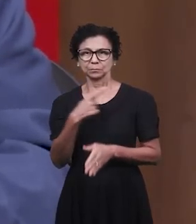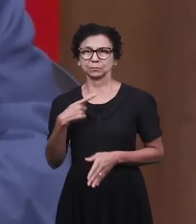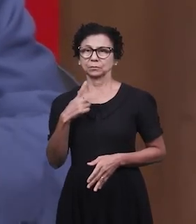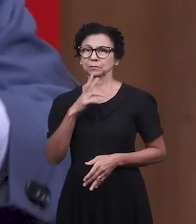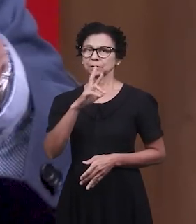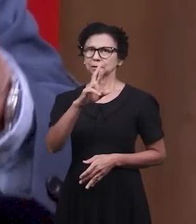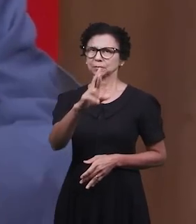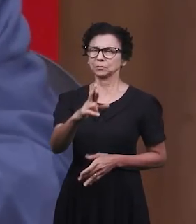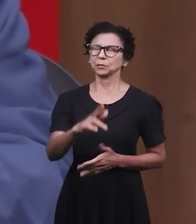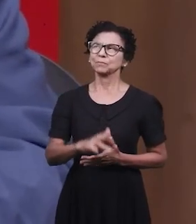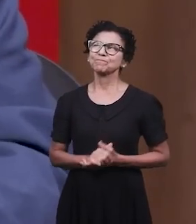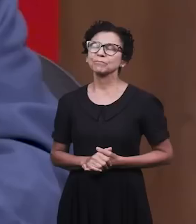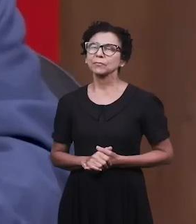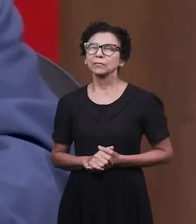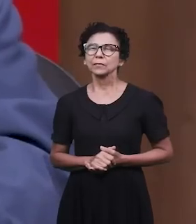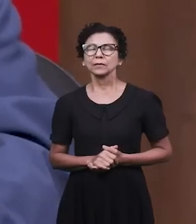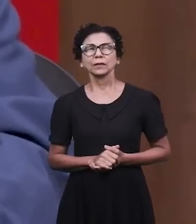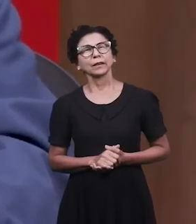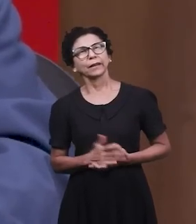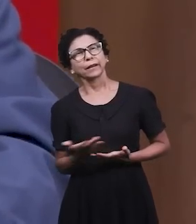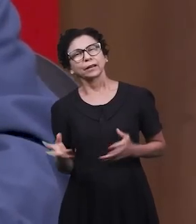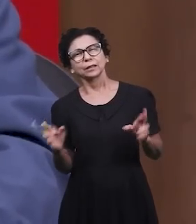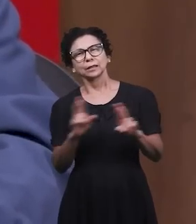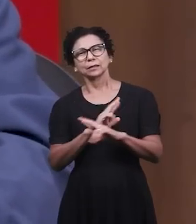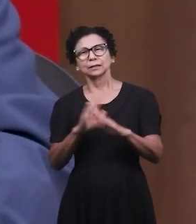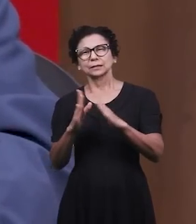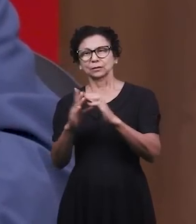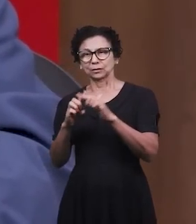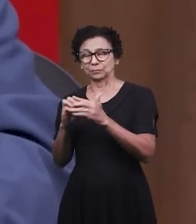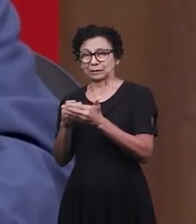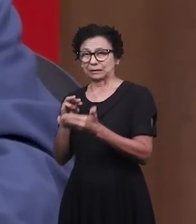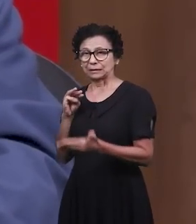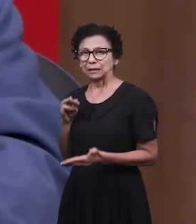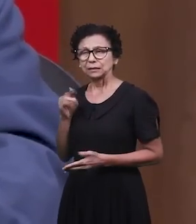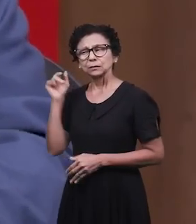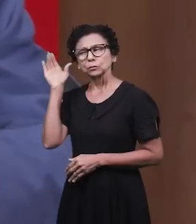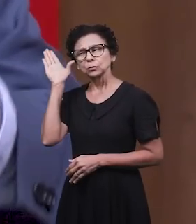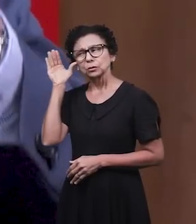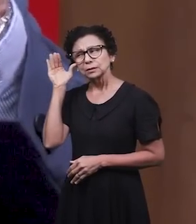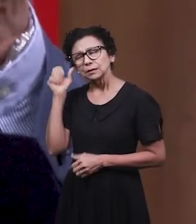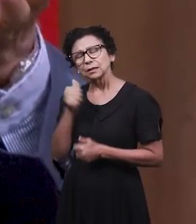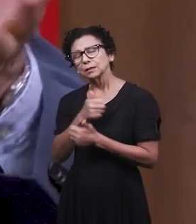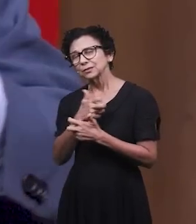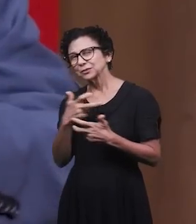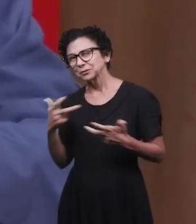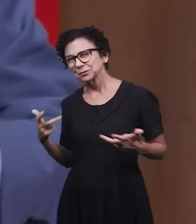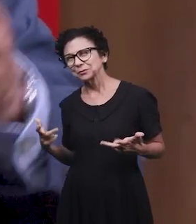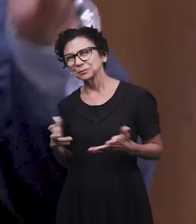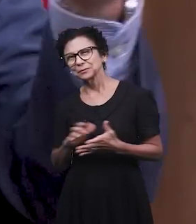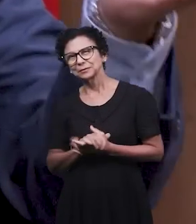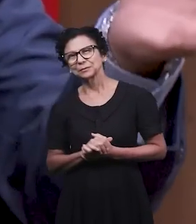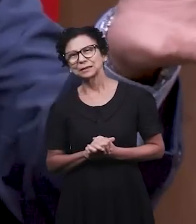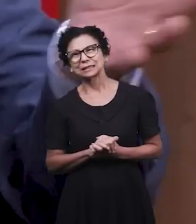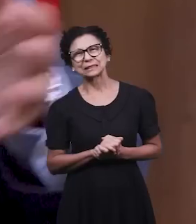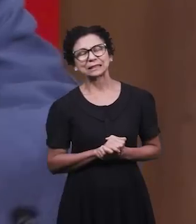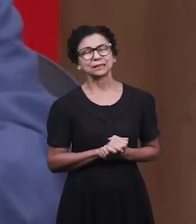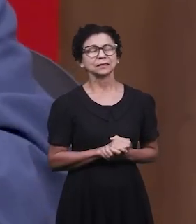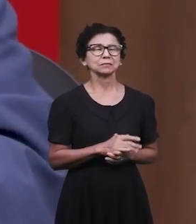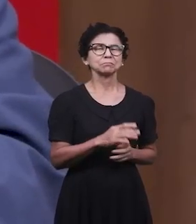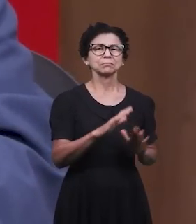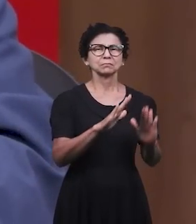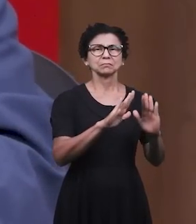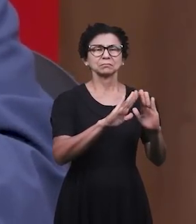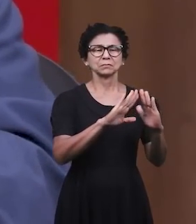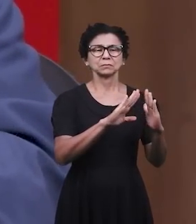você tem, que às vezes alguma coisa que você quer saber sobre a Igreja Cristã Maranata. Então, aquela pergunta que às vezes na escola,